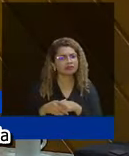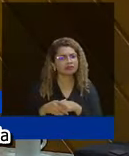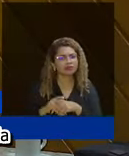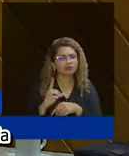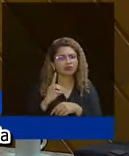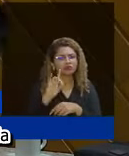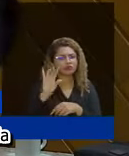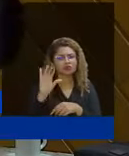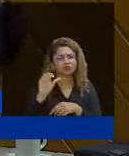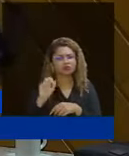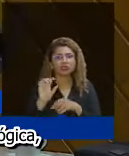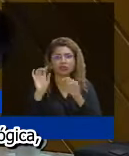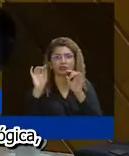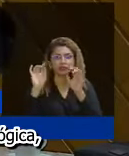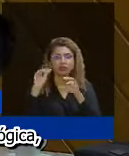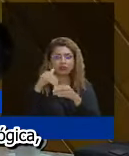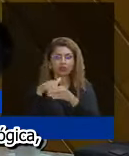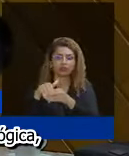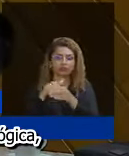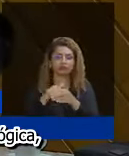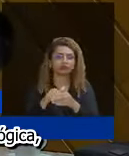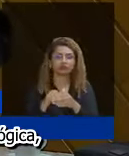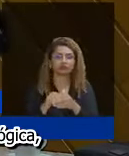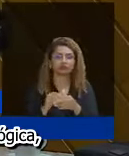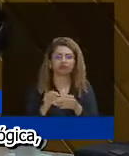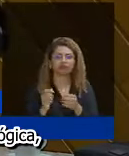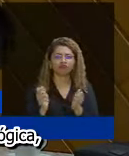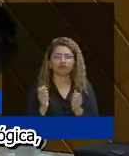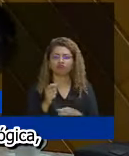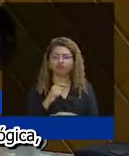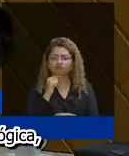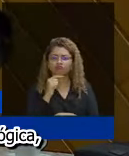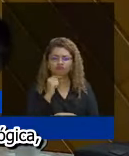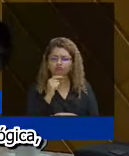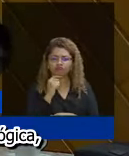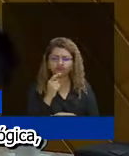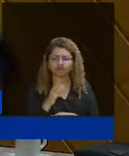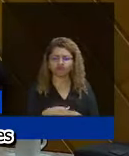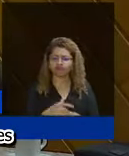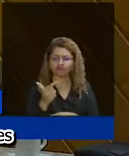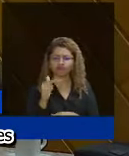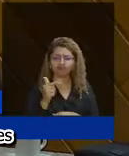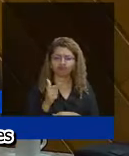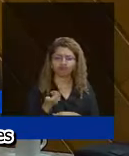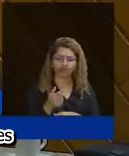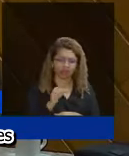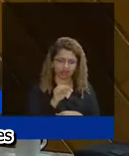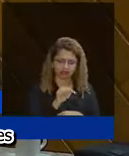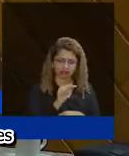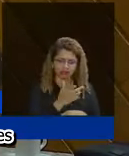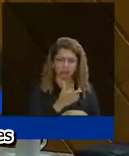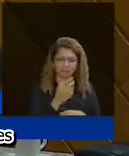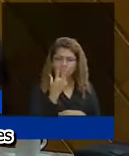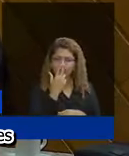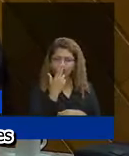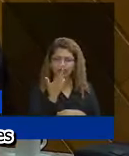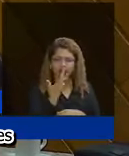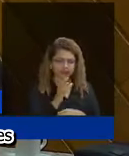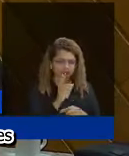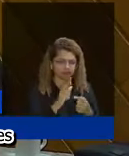Realmente foi colocada a transcrição, como se fosse numa ordem cronológica, como se aquele diálogo